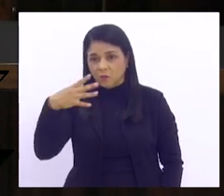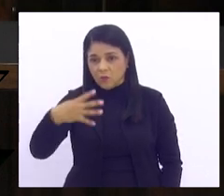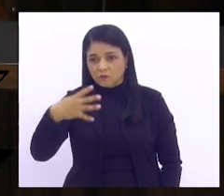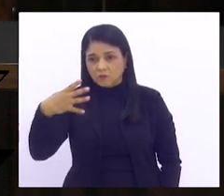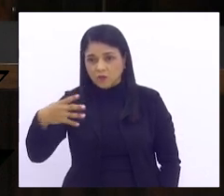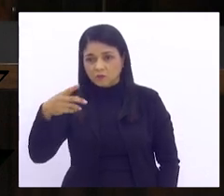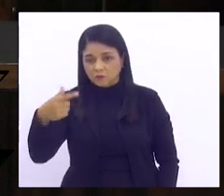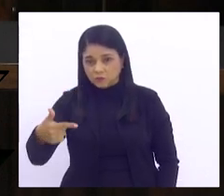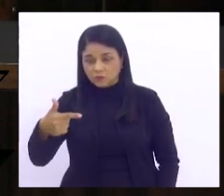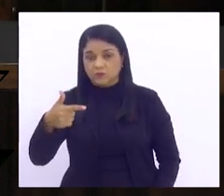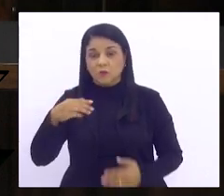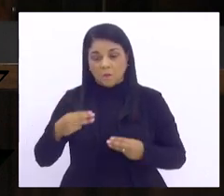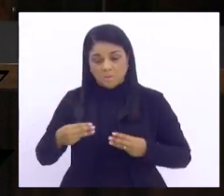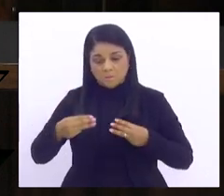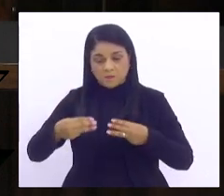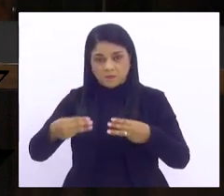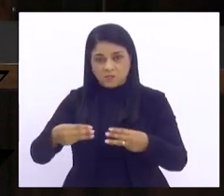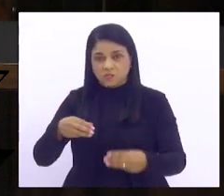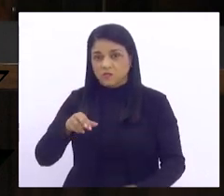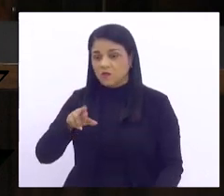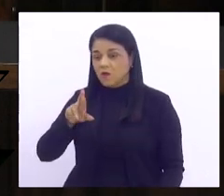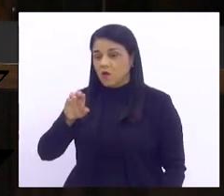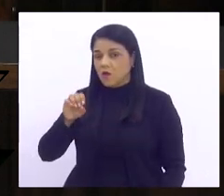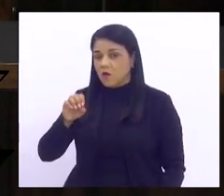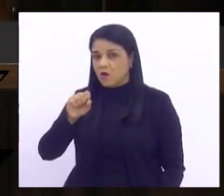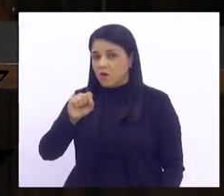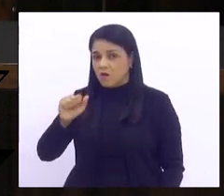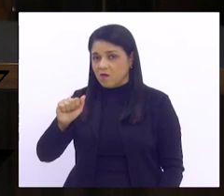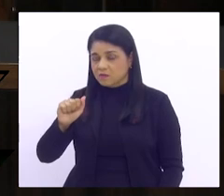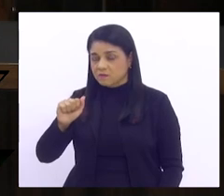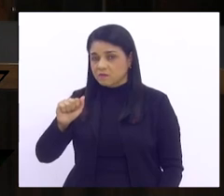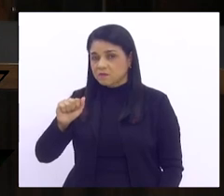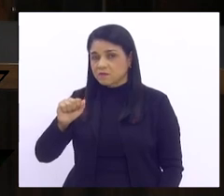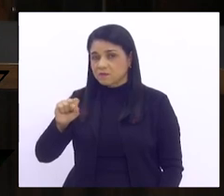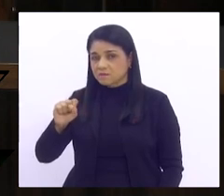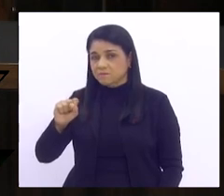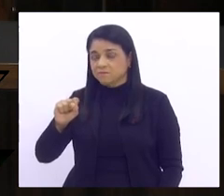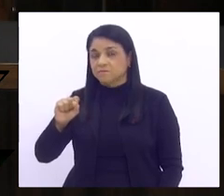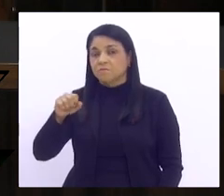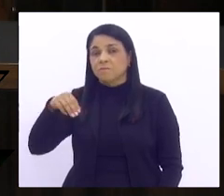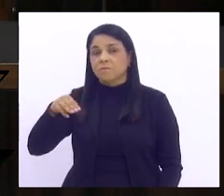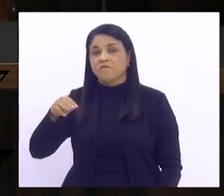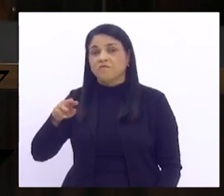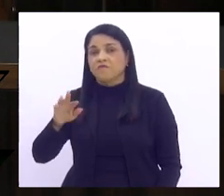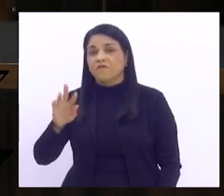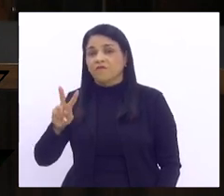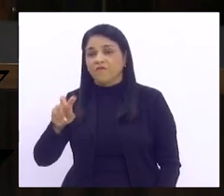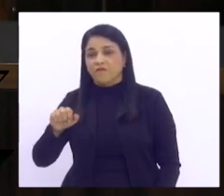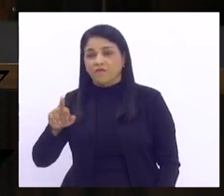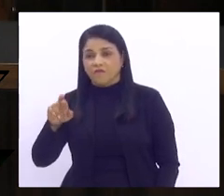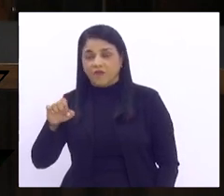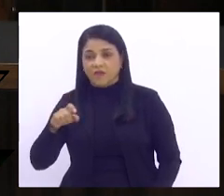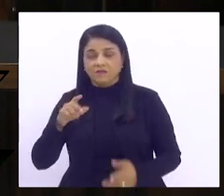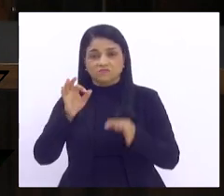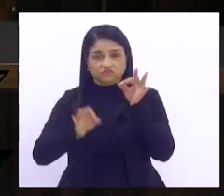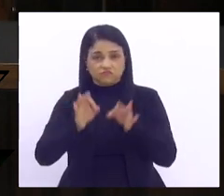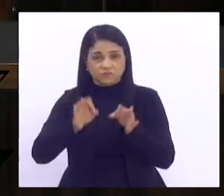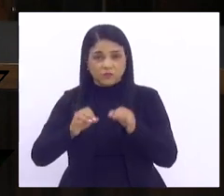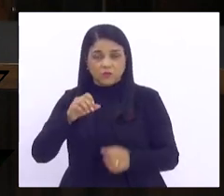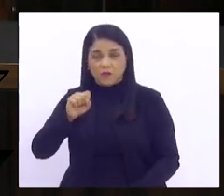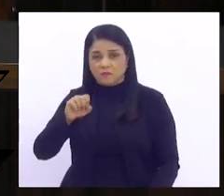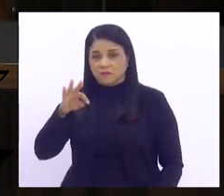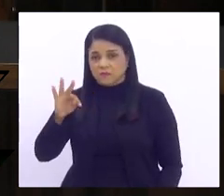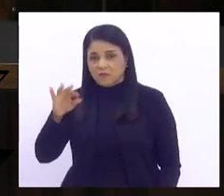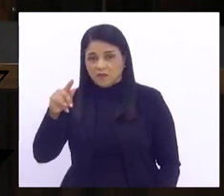ministra Rosa Weber, a ser julgada pelo STF, através do ativismo judicial,